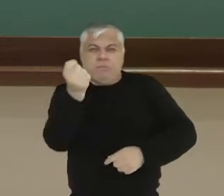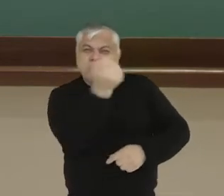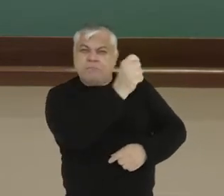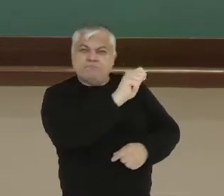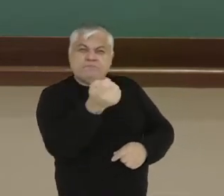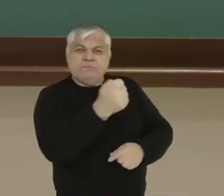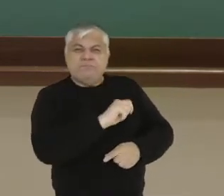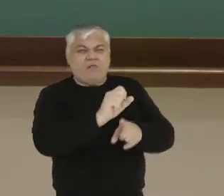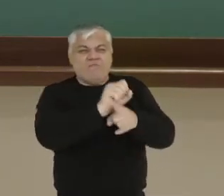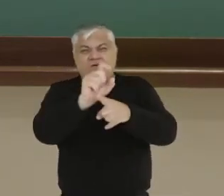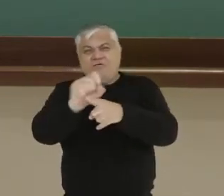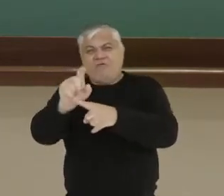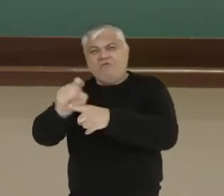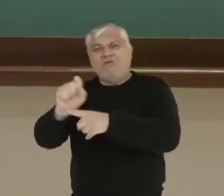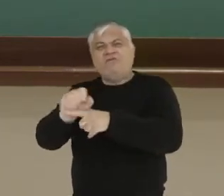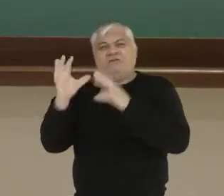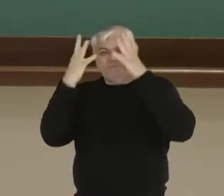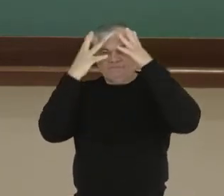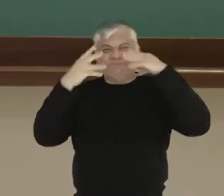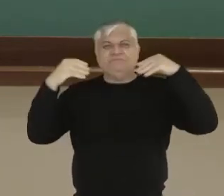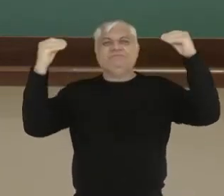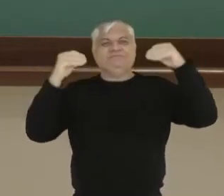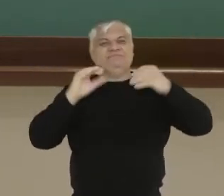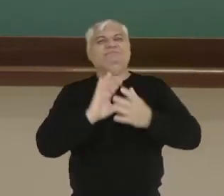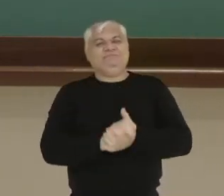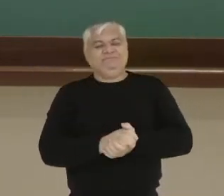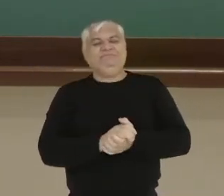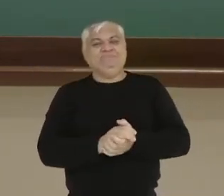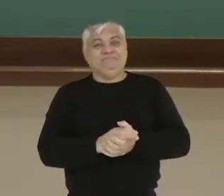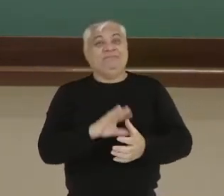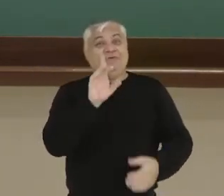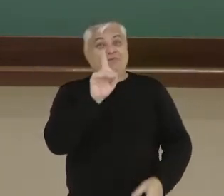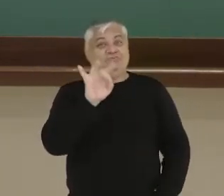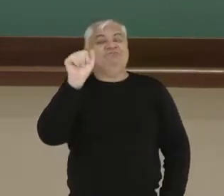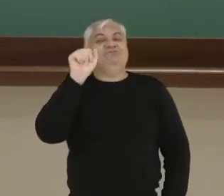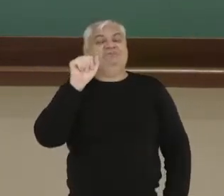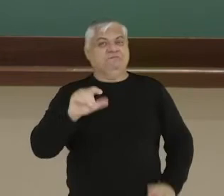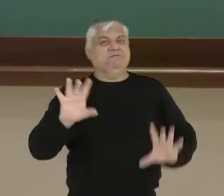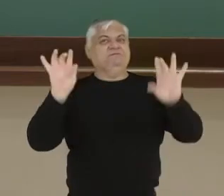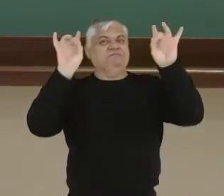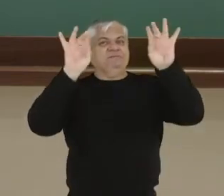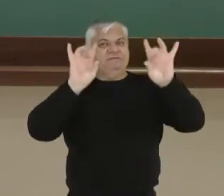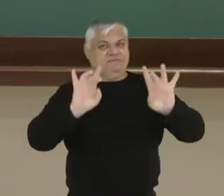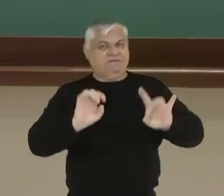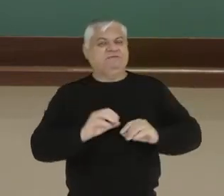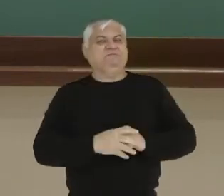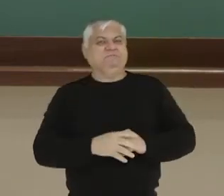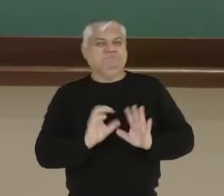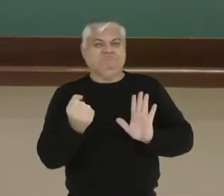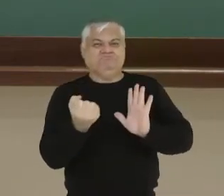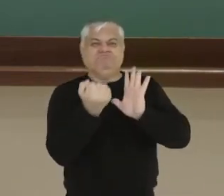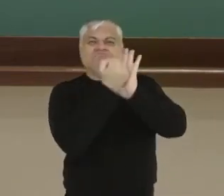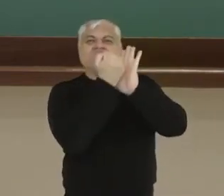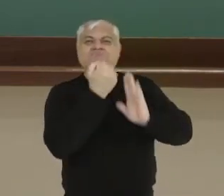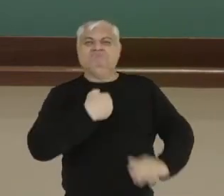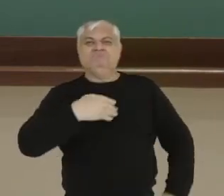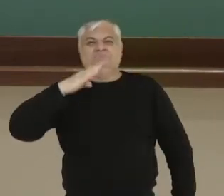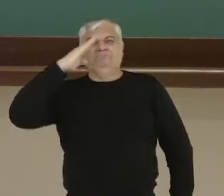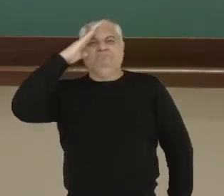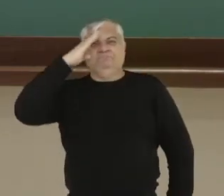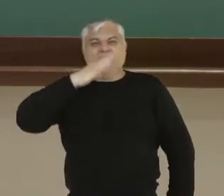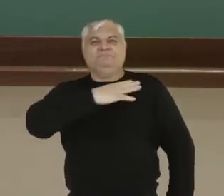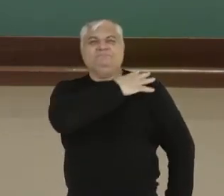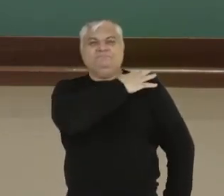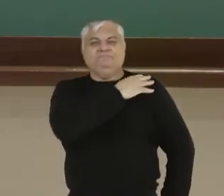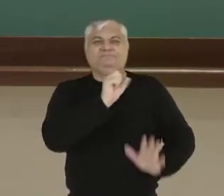dos Guararapes, que é aí essa data, né, simbólica para o Exército Brasileiro, ainda no